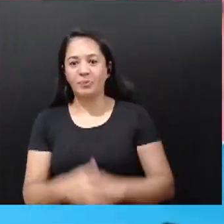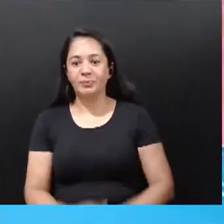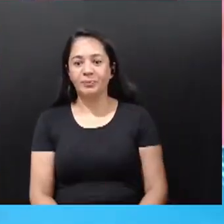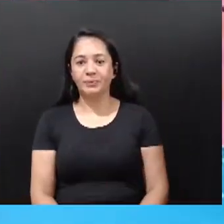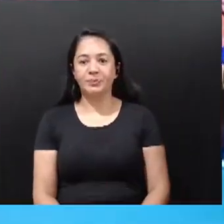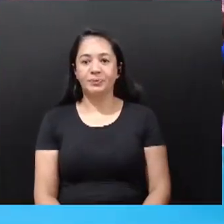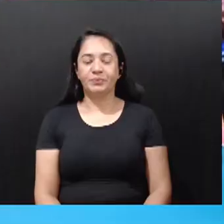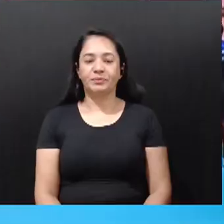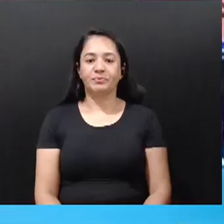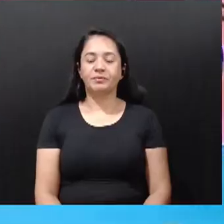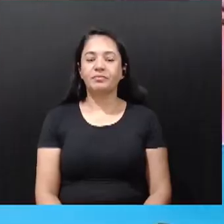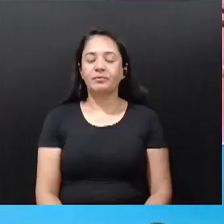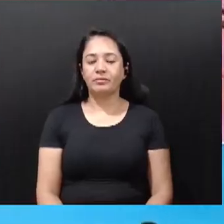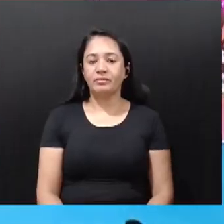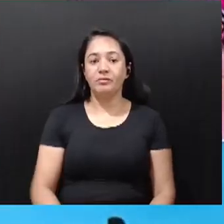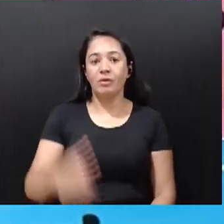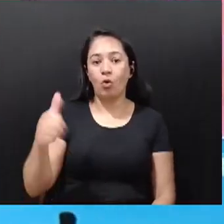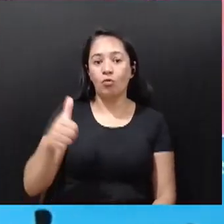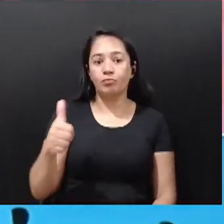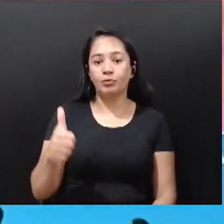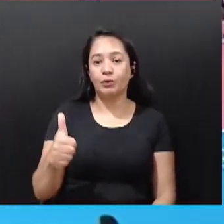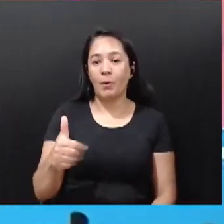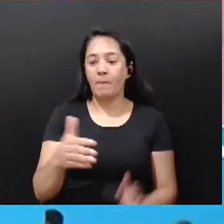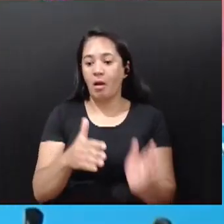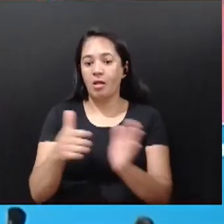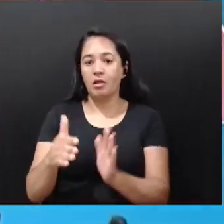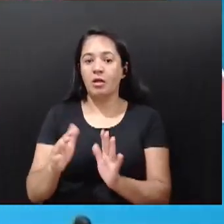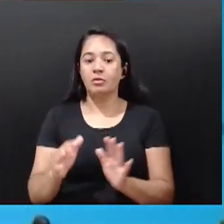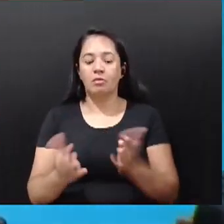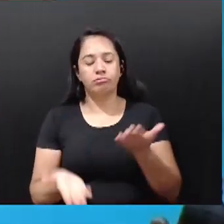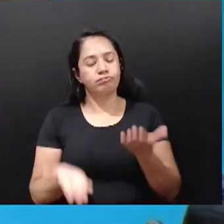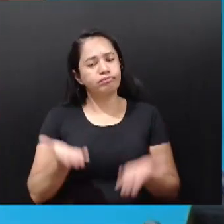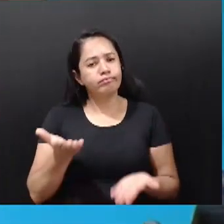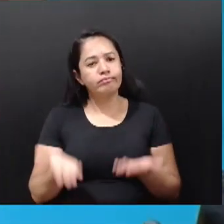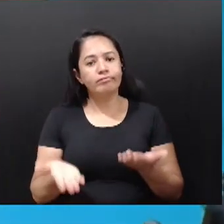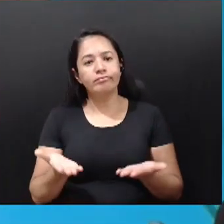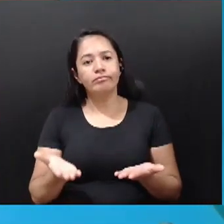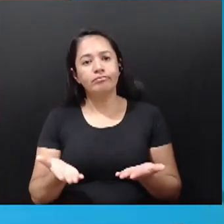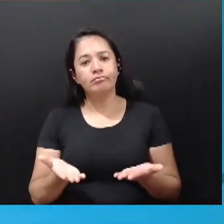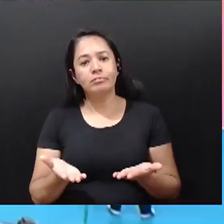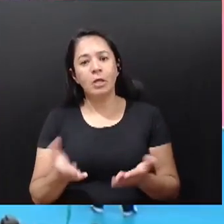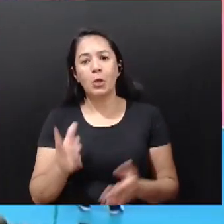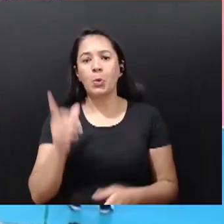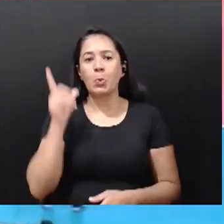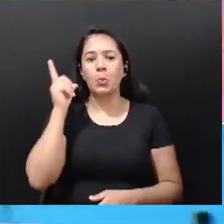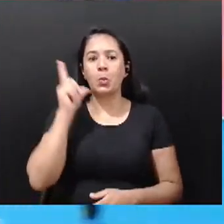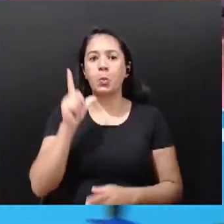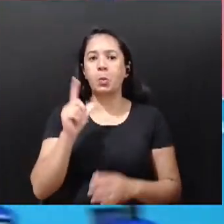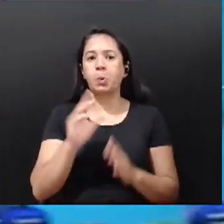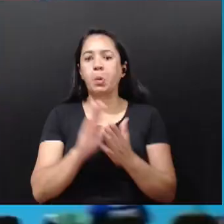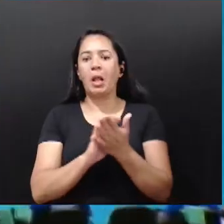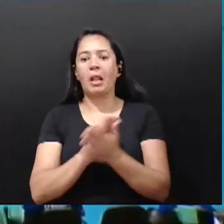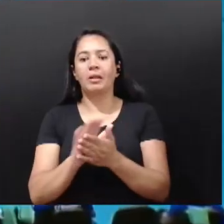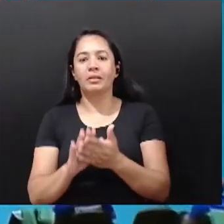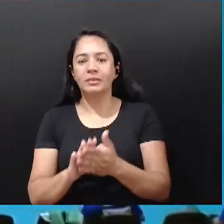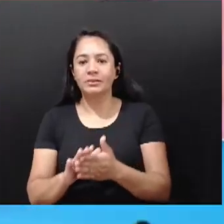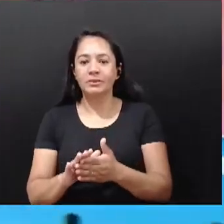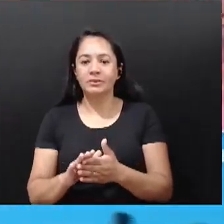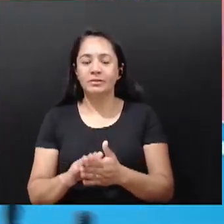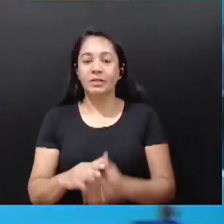O primeiro set até que foi equilibrado. Ninguém conseguia desgarrar no placar.